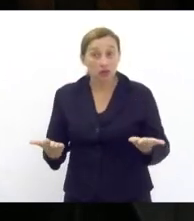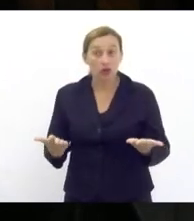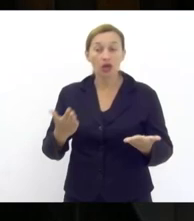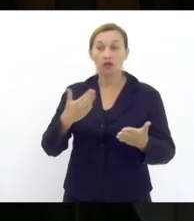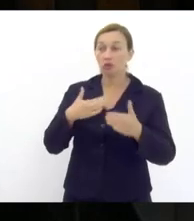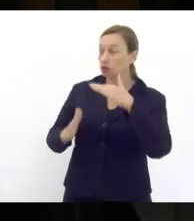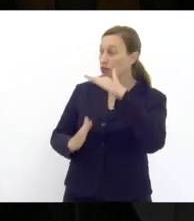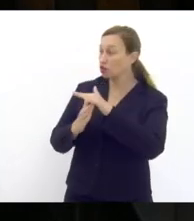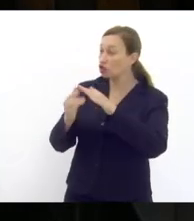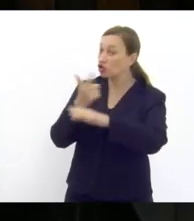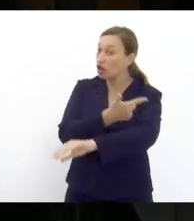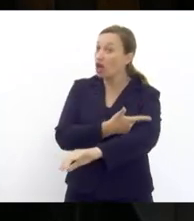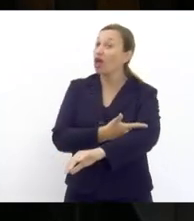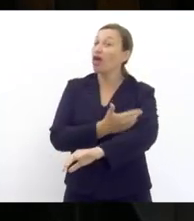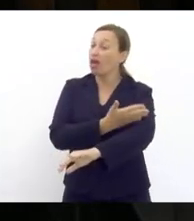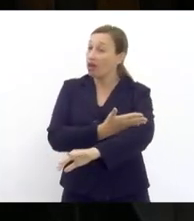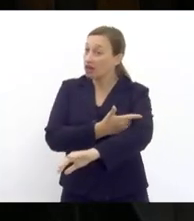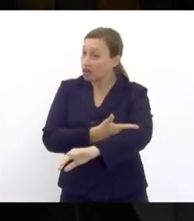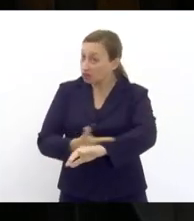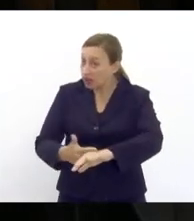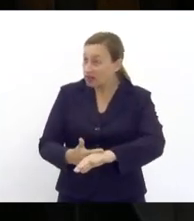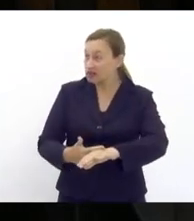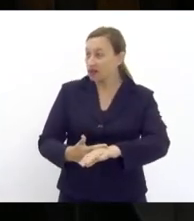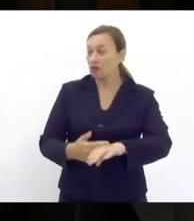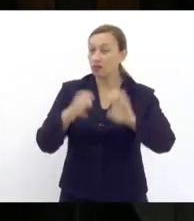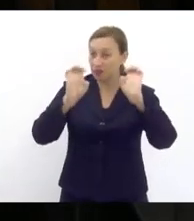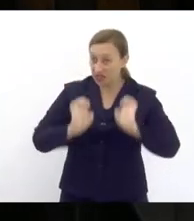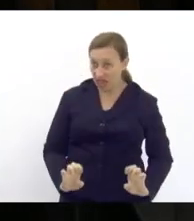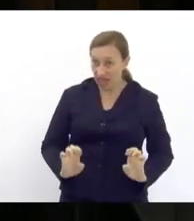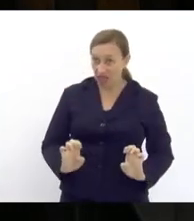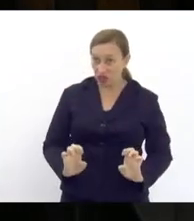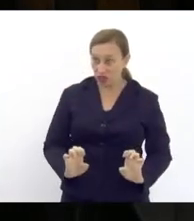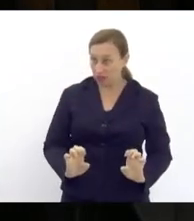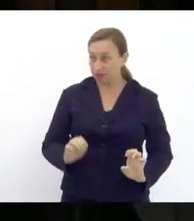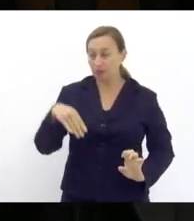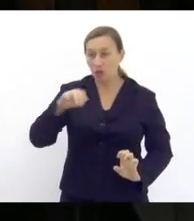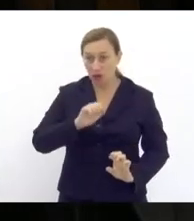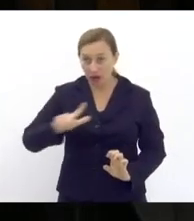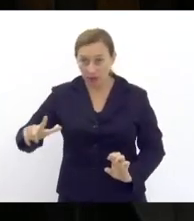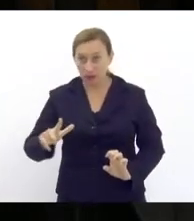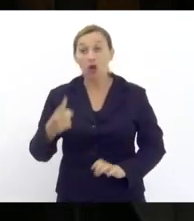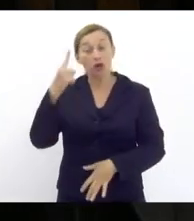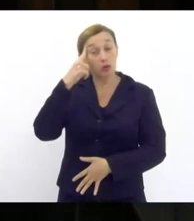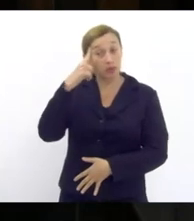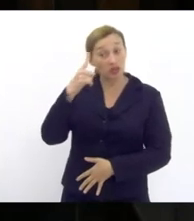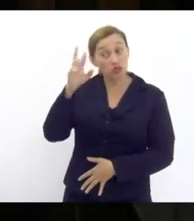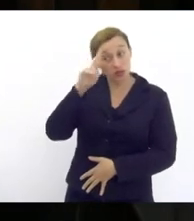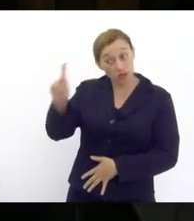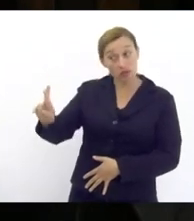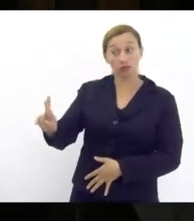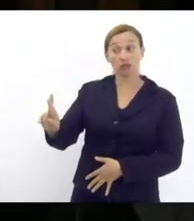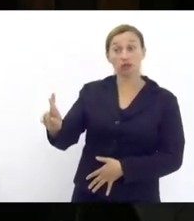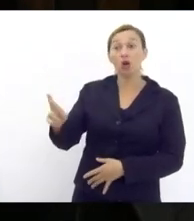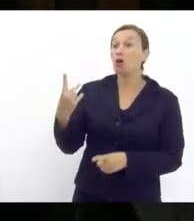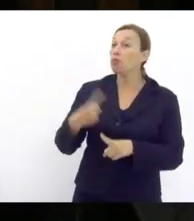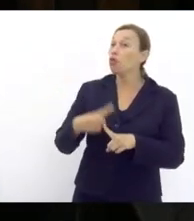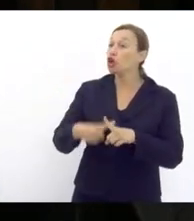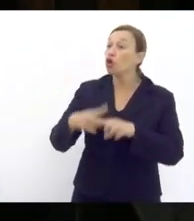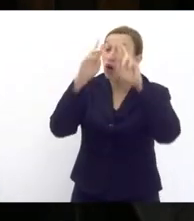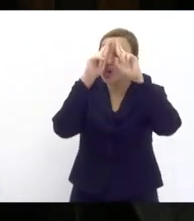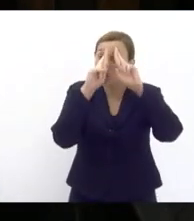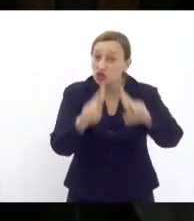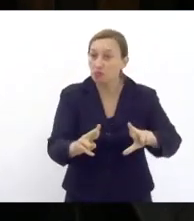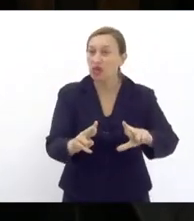limite ético e moral me priva, e a minha educação, de falar, por exemplo, o que eu penso de Vossa Excelência. porque eu